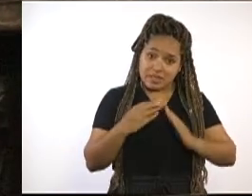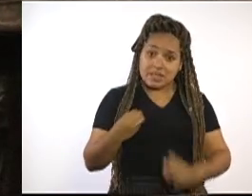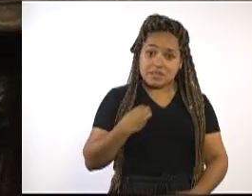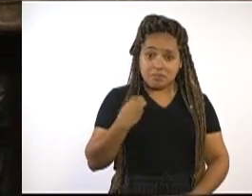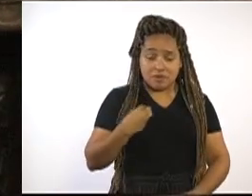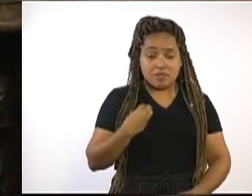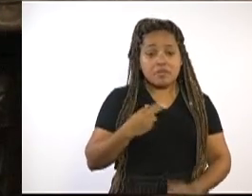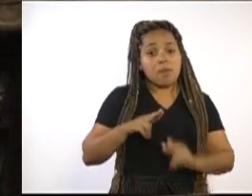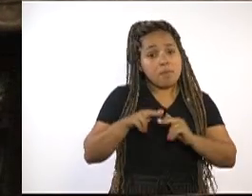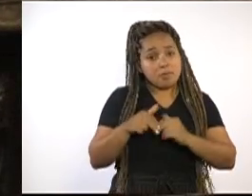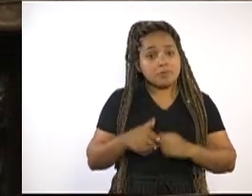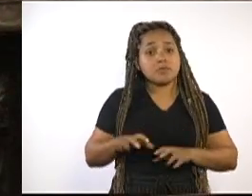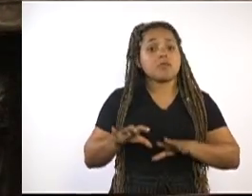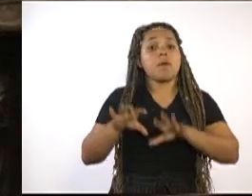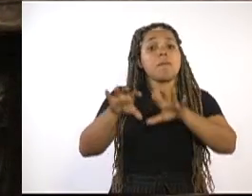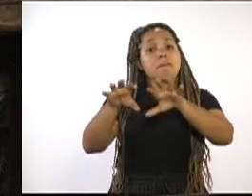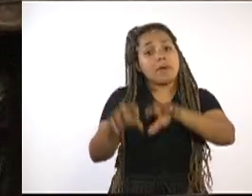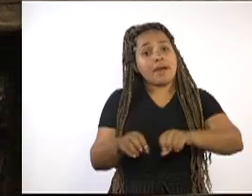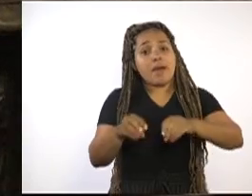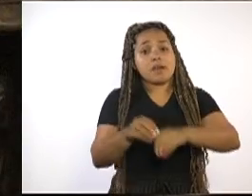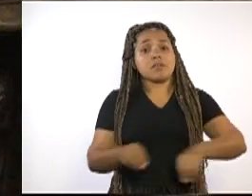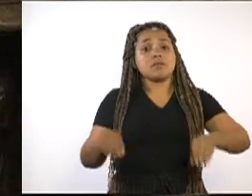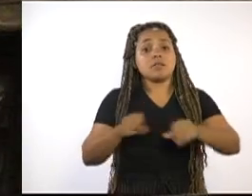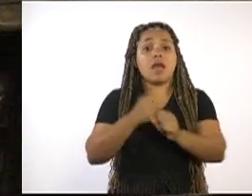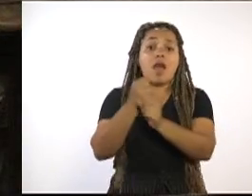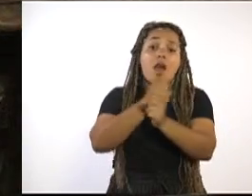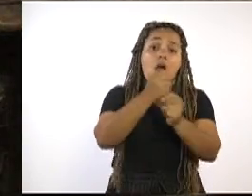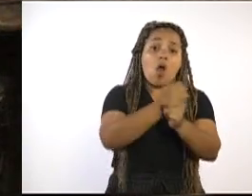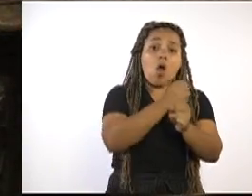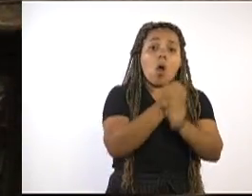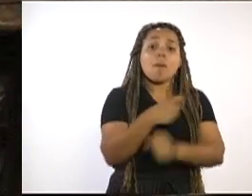pessoas, elas precisam de um lugar para viver.